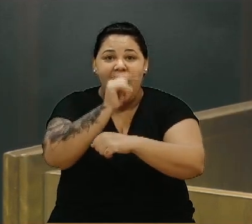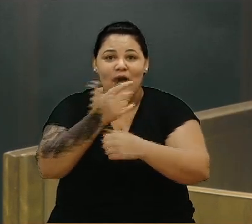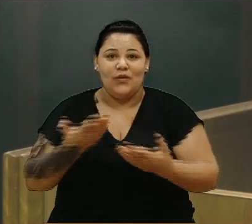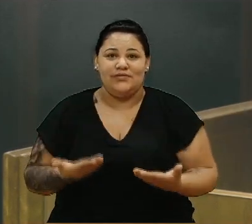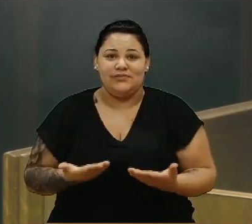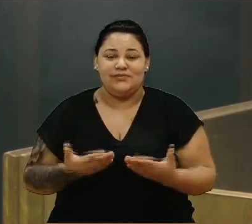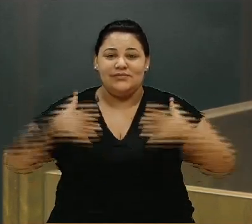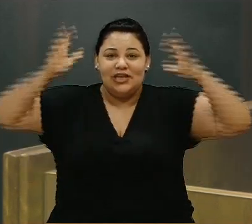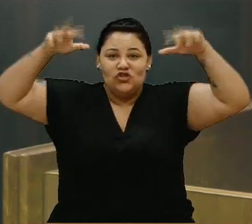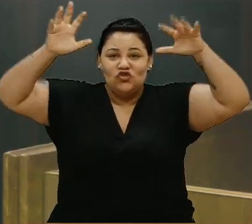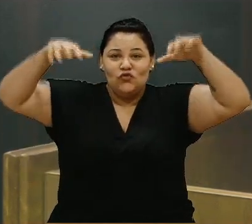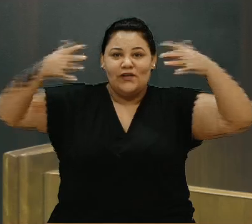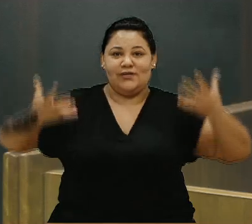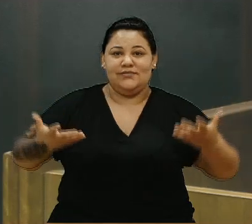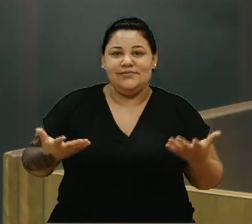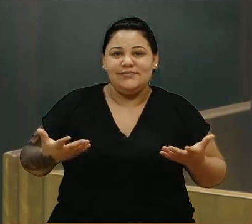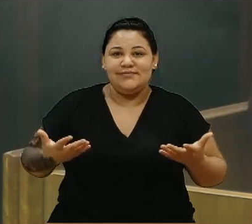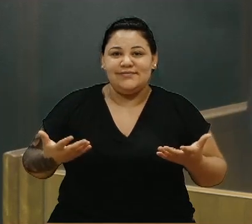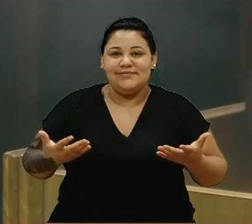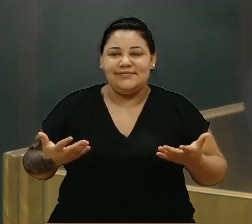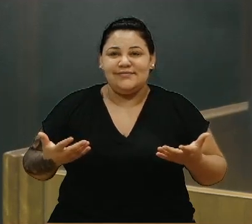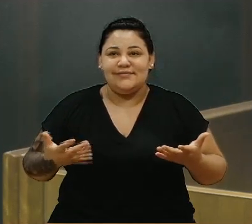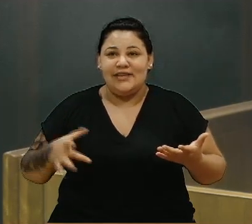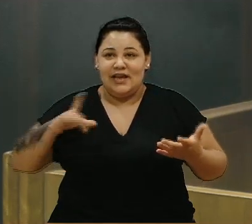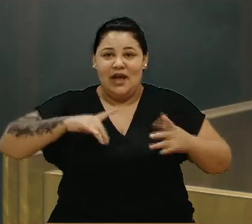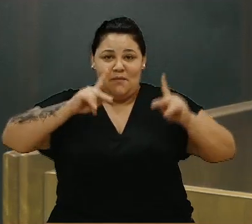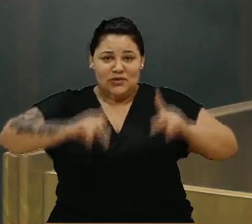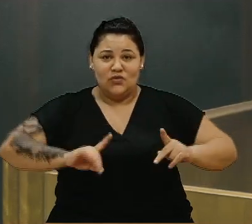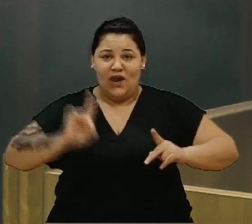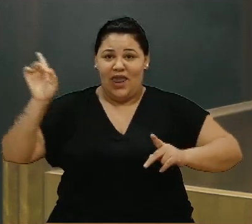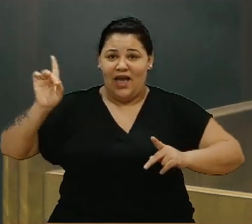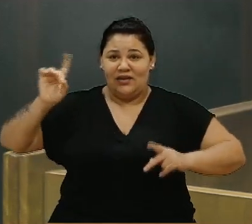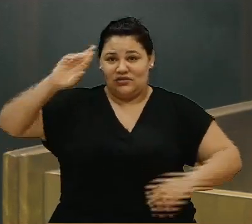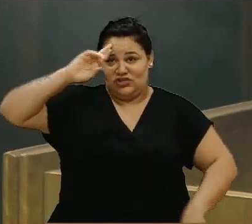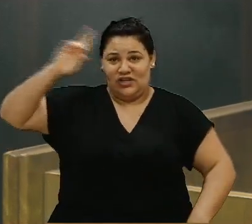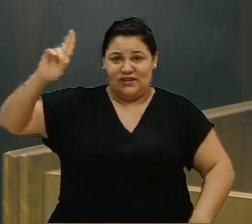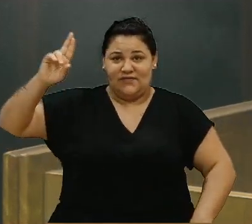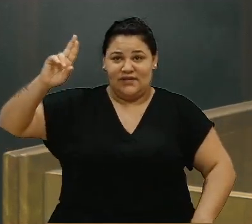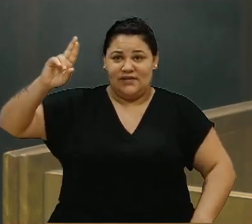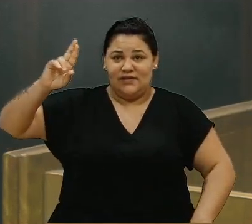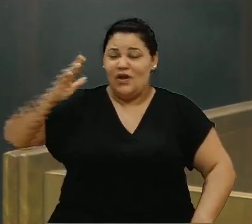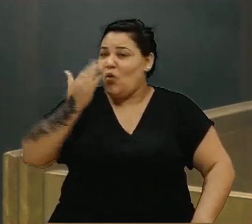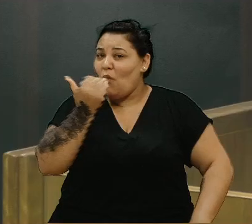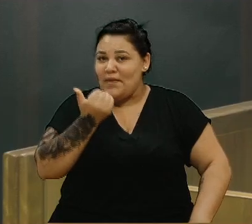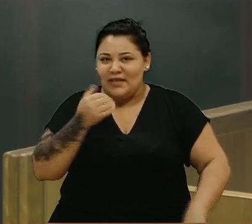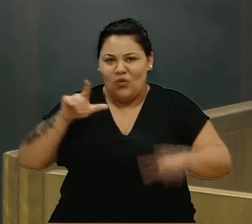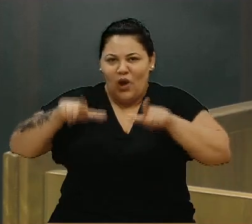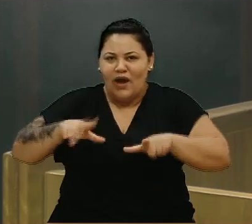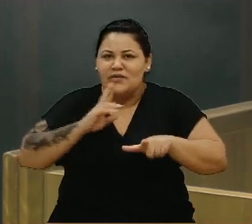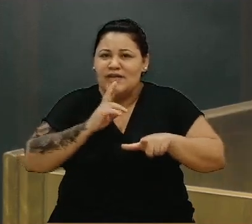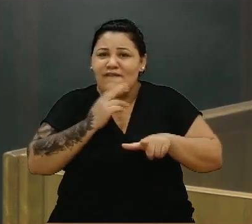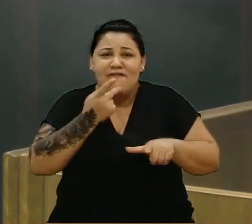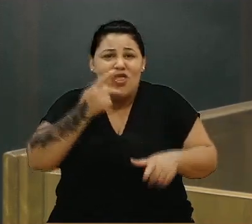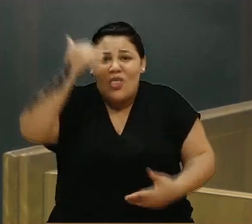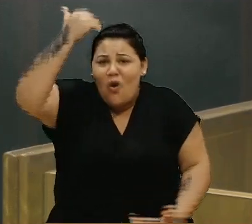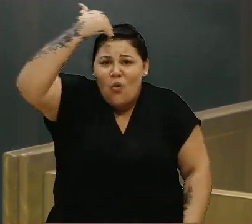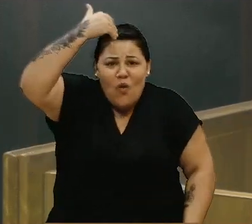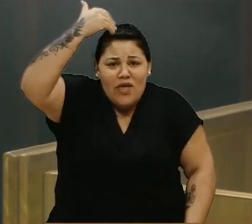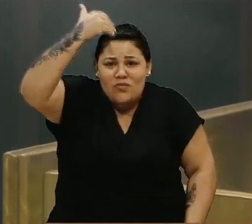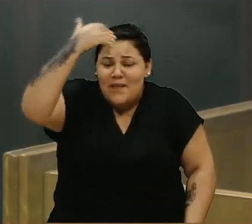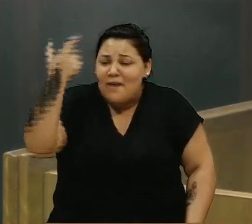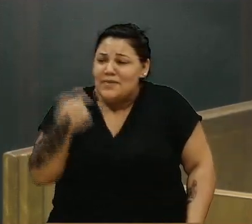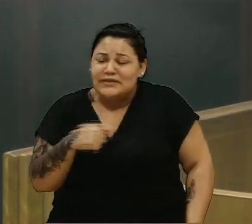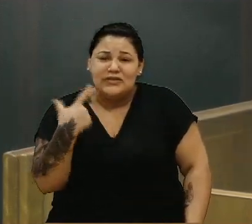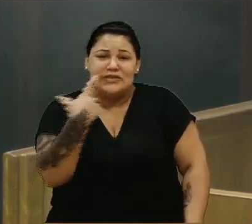o senhor lá, do estabelecimento, Xerife Burger, ele me fala assim, ó, eu não aguento mais, eu tenho que ir embora de Caxias do